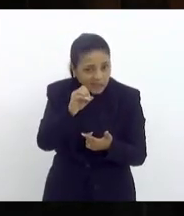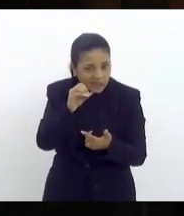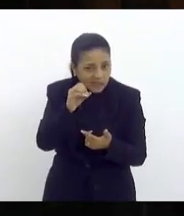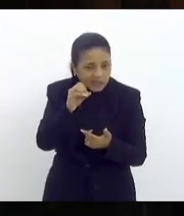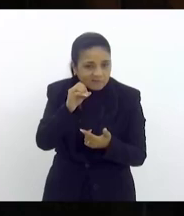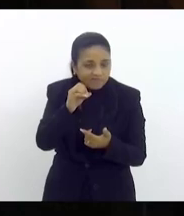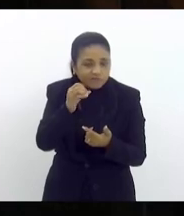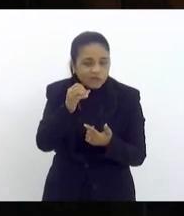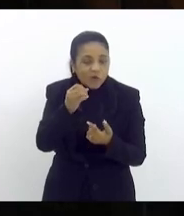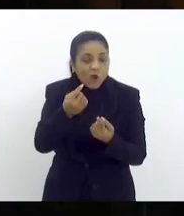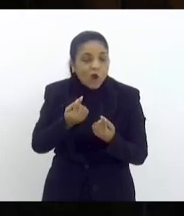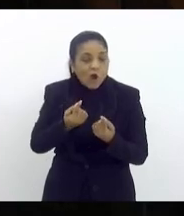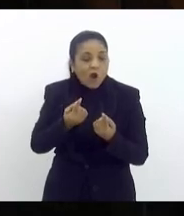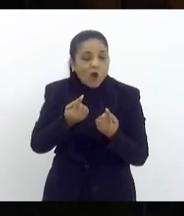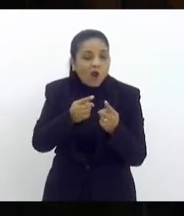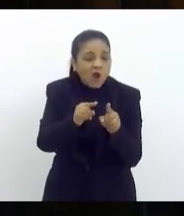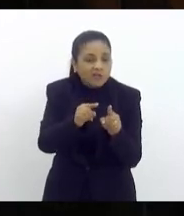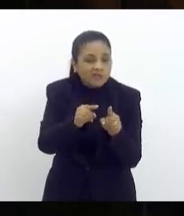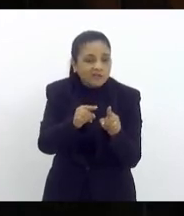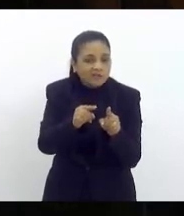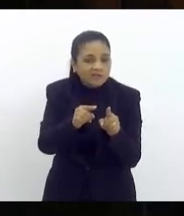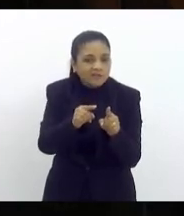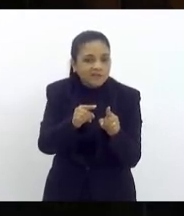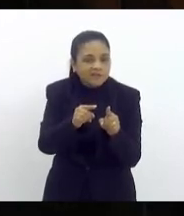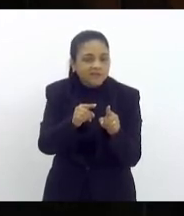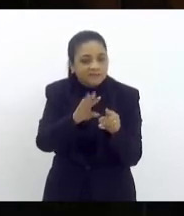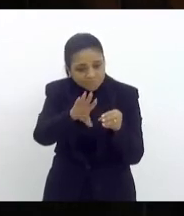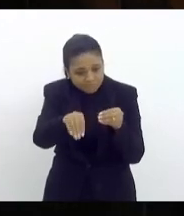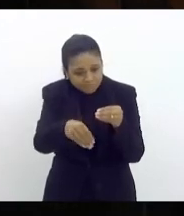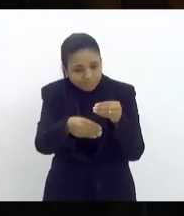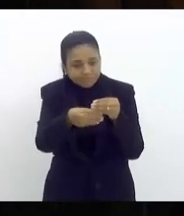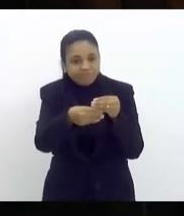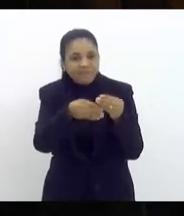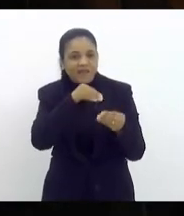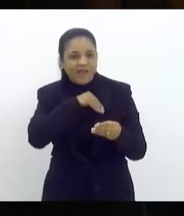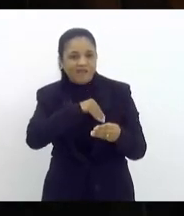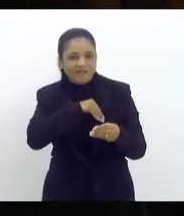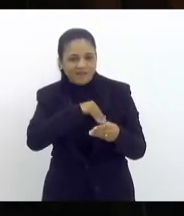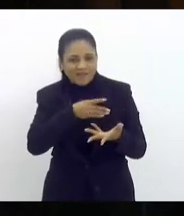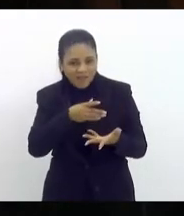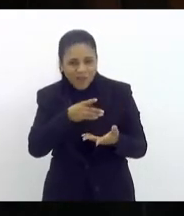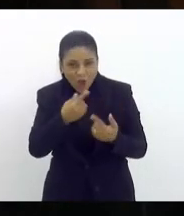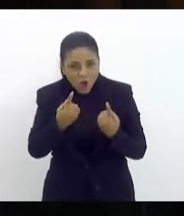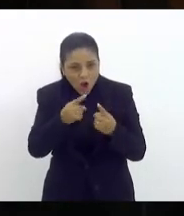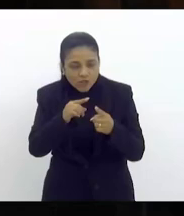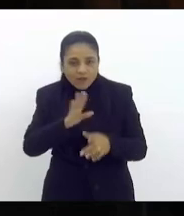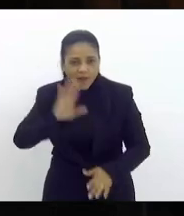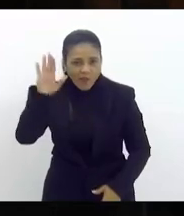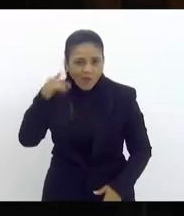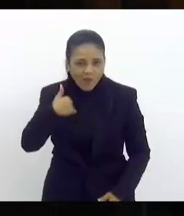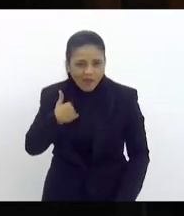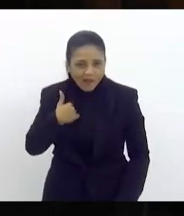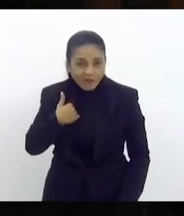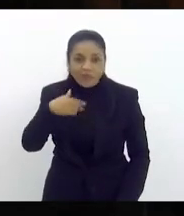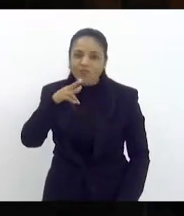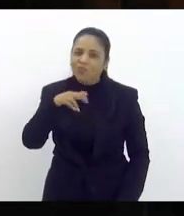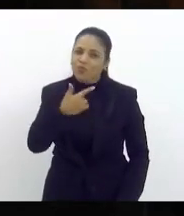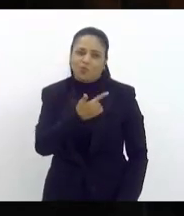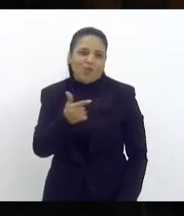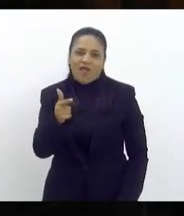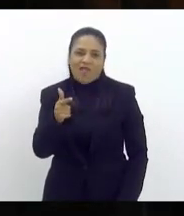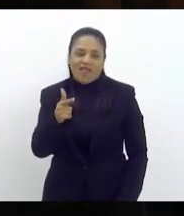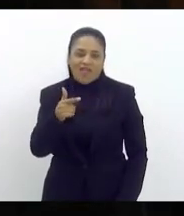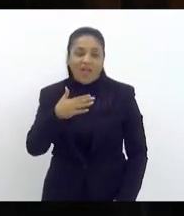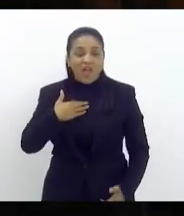é contra por exemplo se adequar o piso do magistério eu duvido que alguém levante e fale assim eu sou contra o piso do magistério eu sou